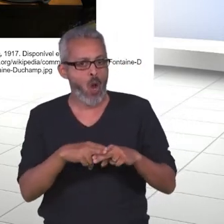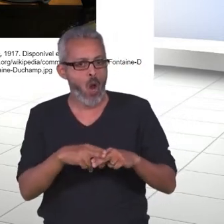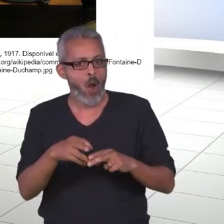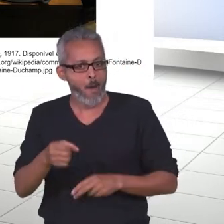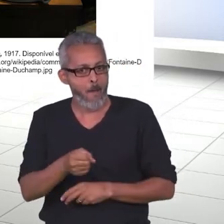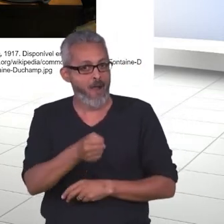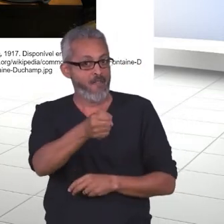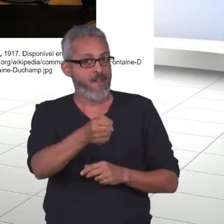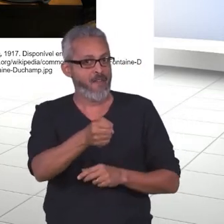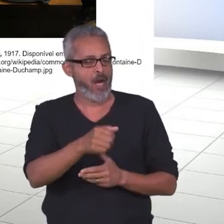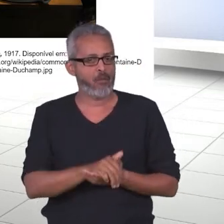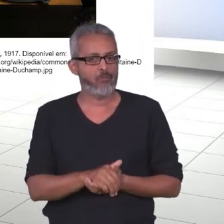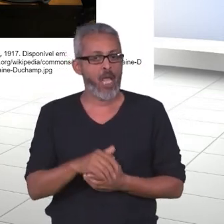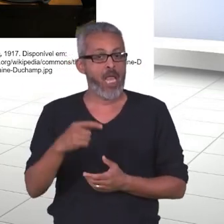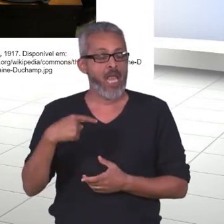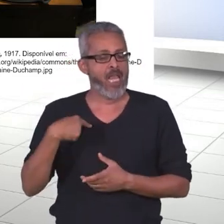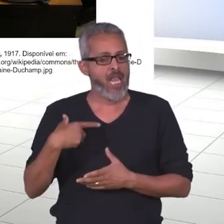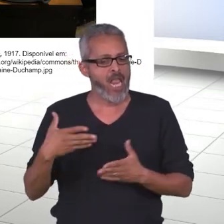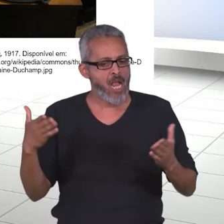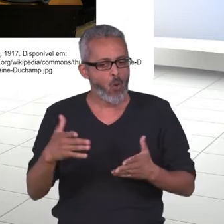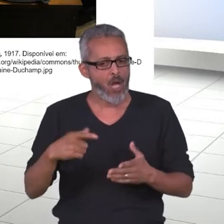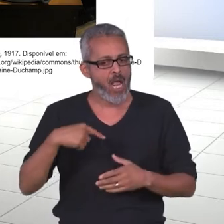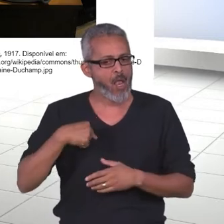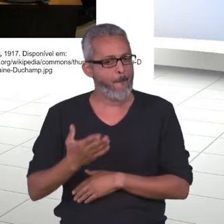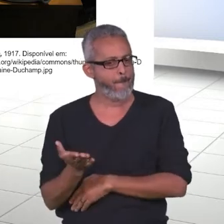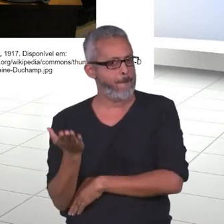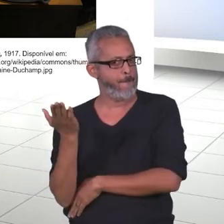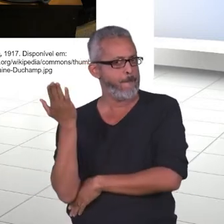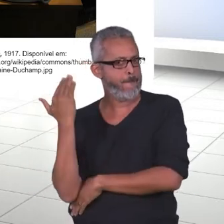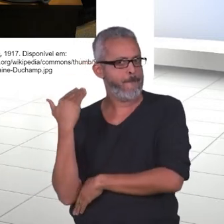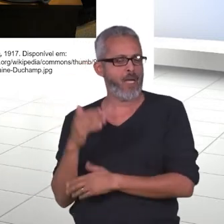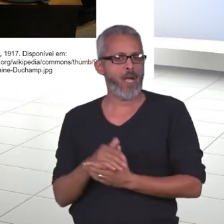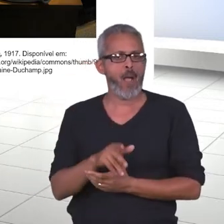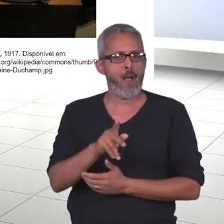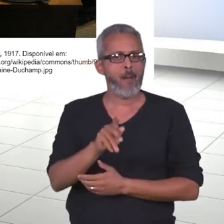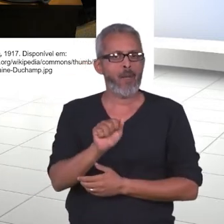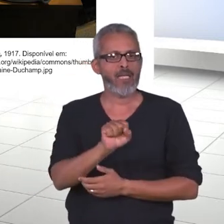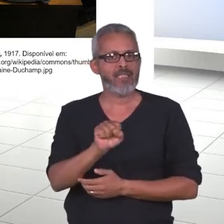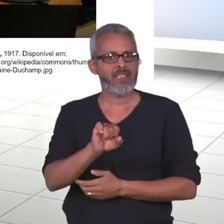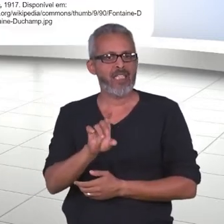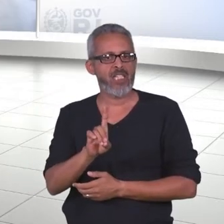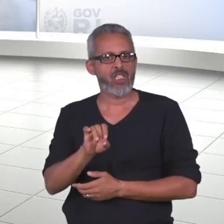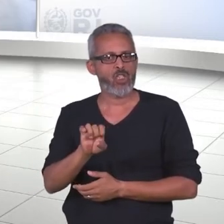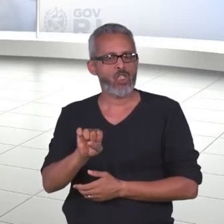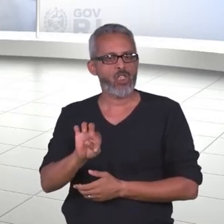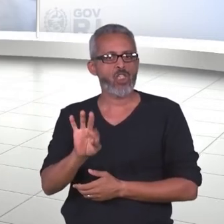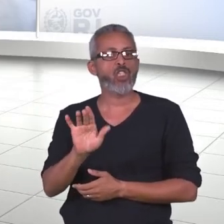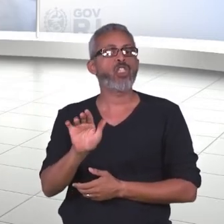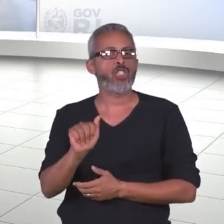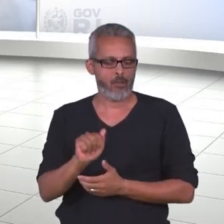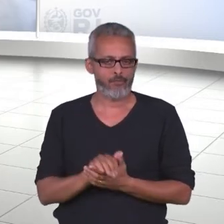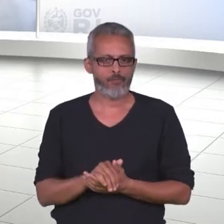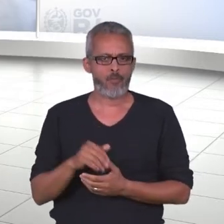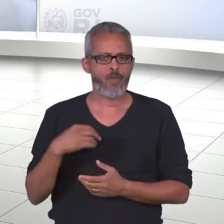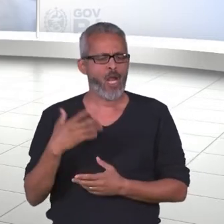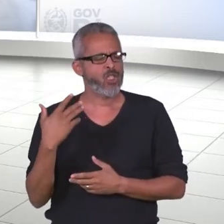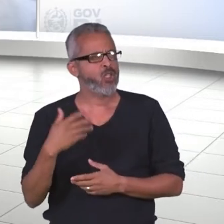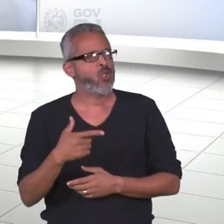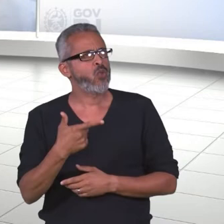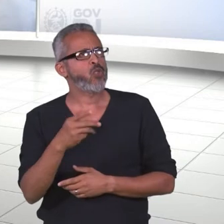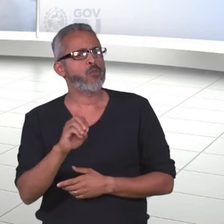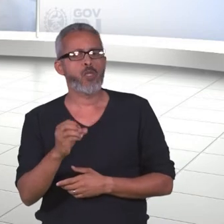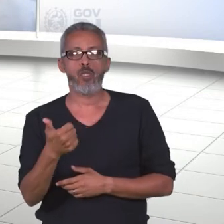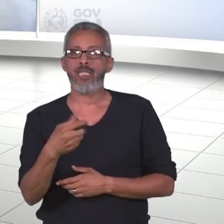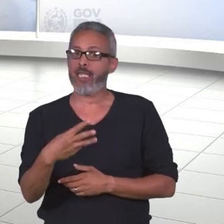também publicaram um manifesto. Bom, então, essas são as vanguardas europeias e as